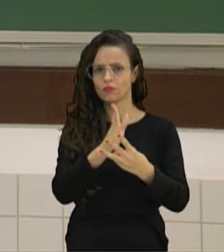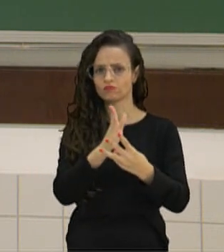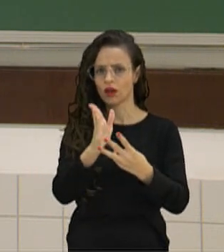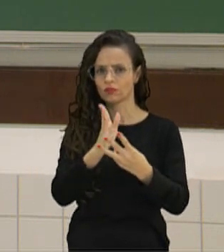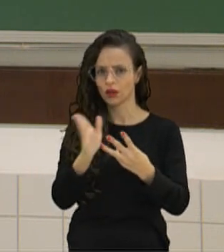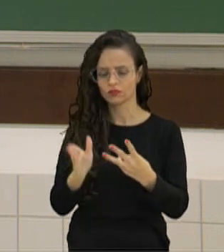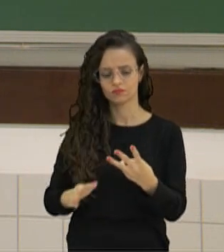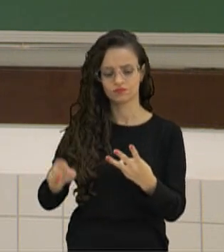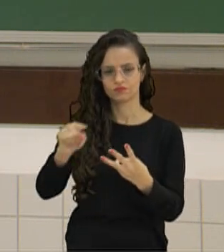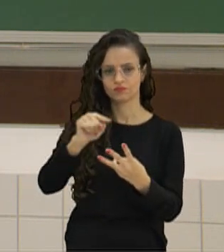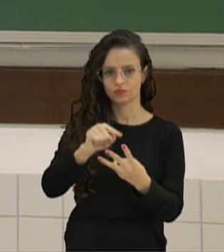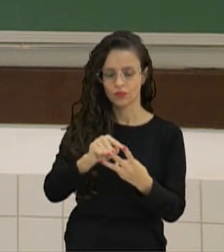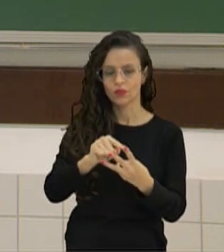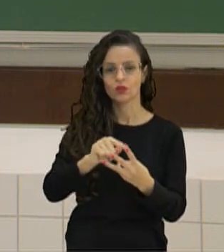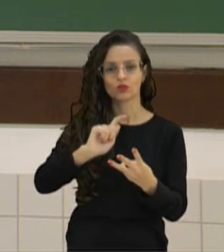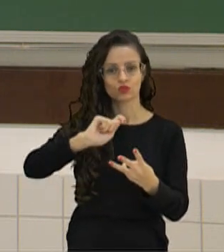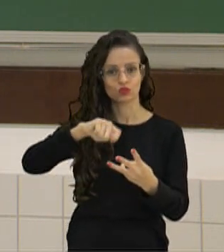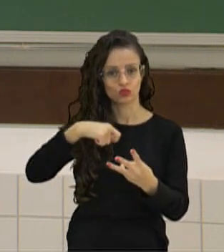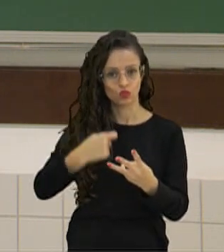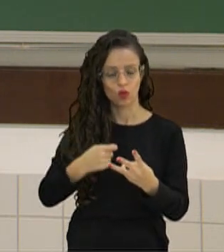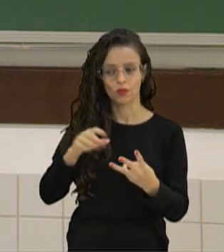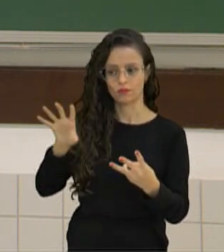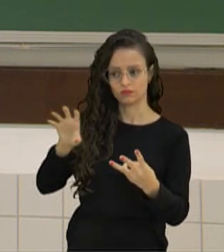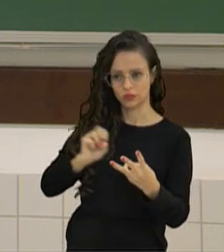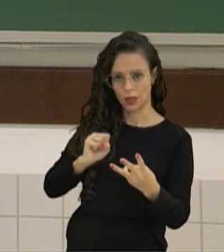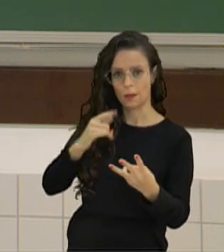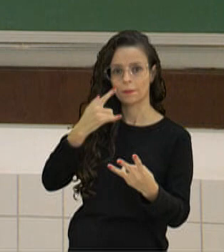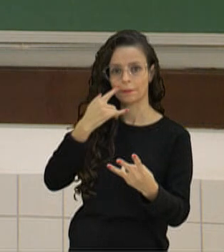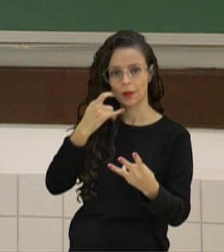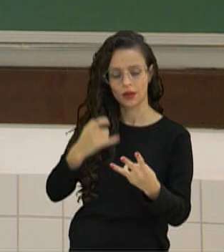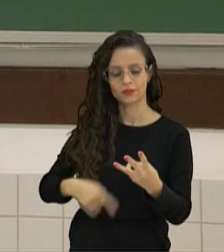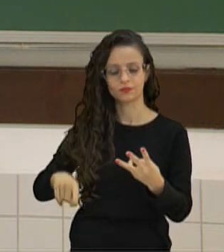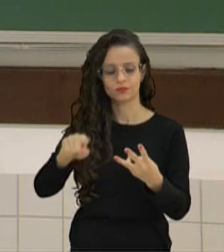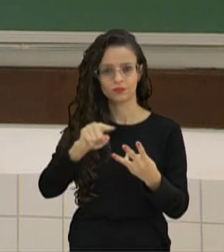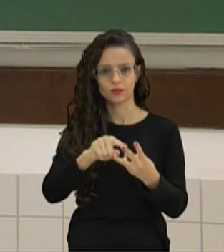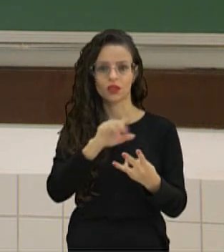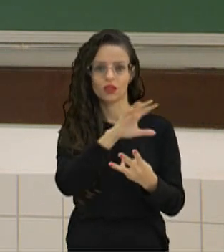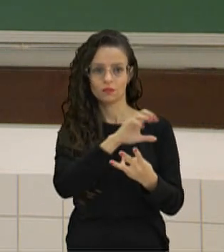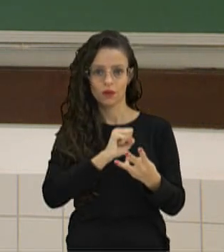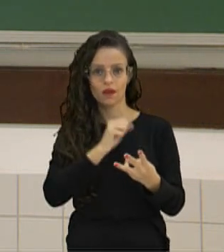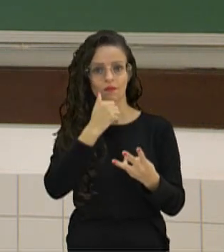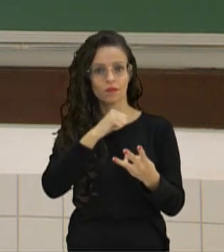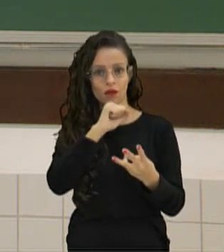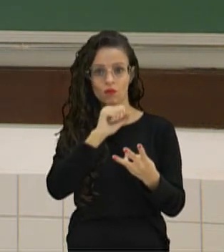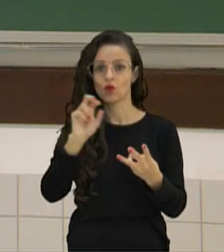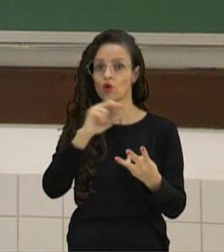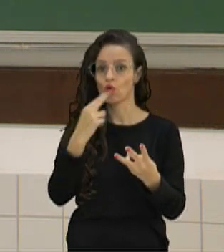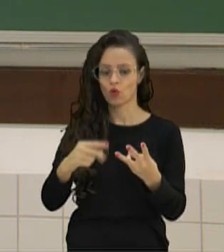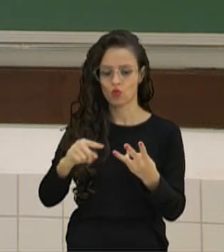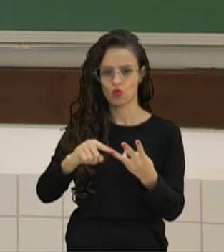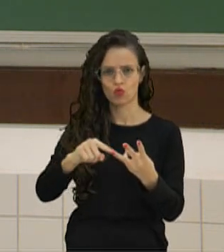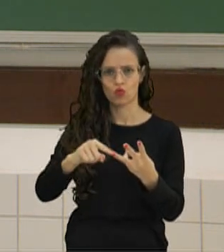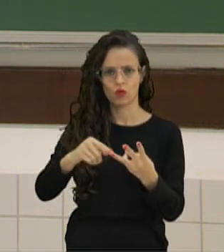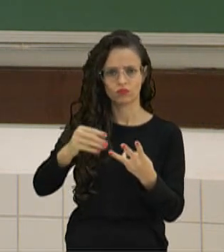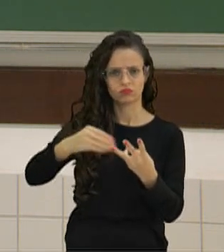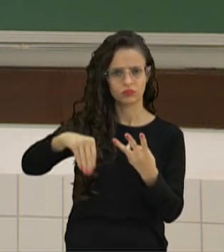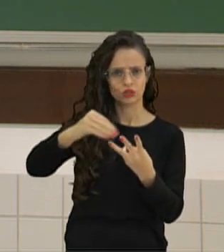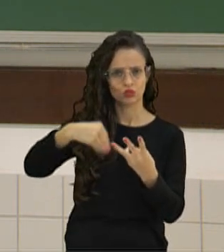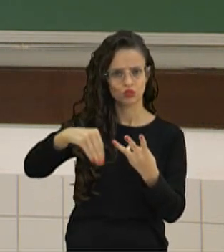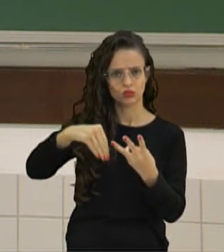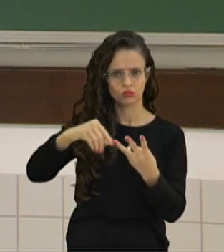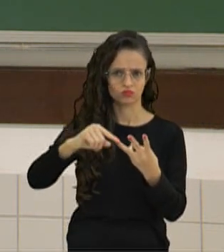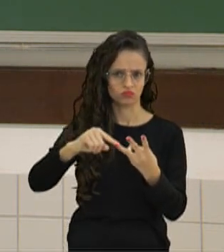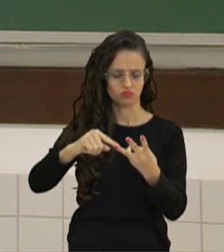essa característica será referente àquele gene que eu herdei do meu pai, aquele que eu herdei da minha mãe, ou então uma interação desses genes com o